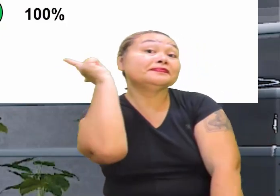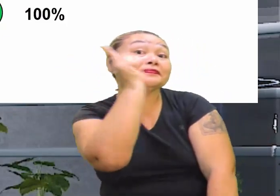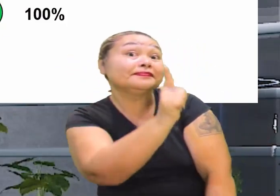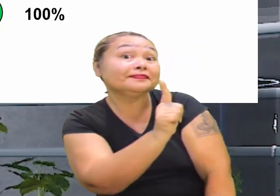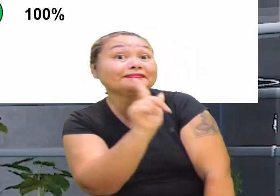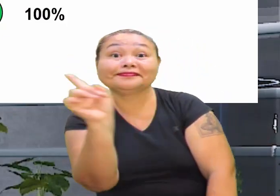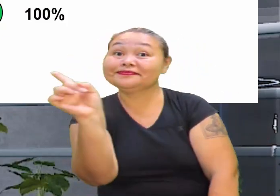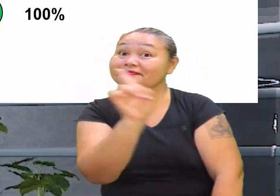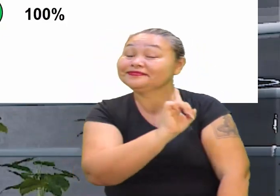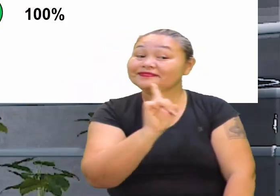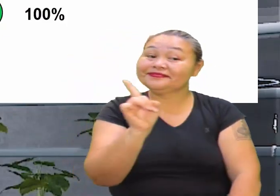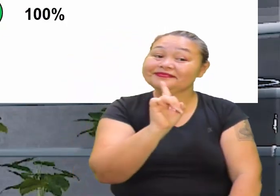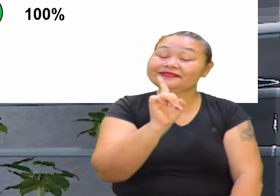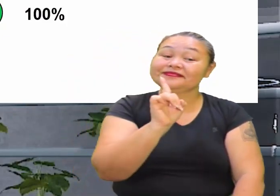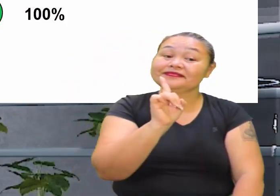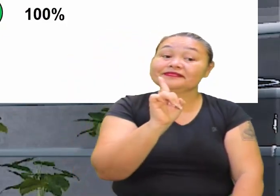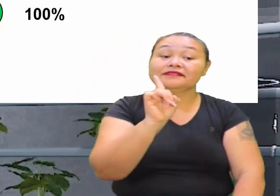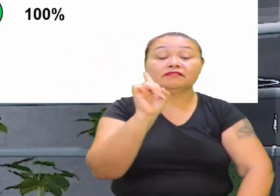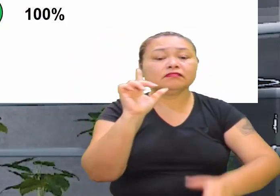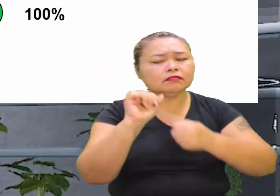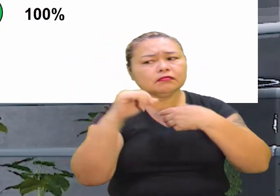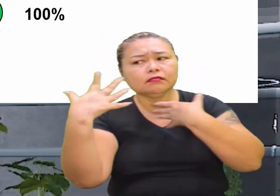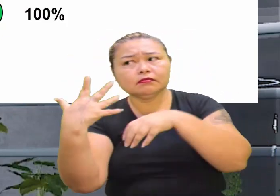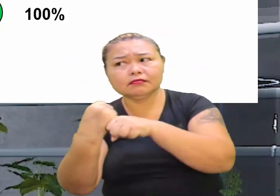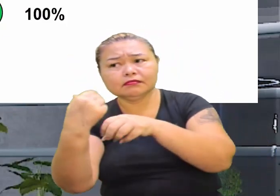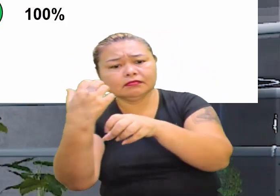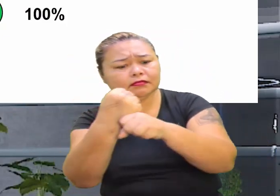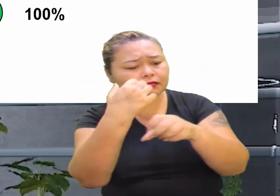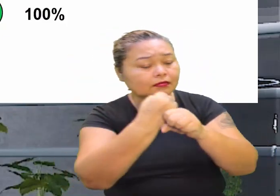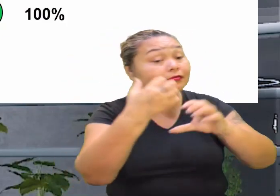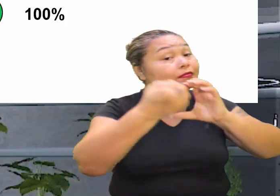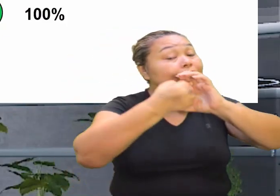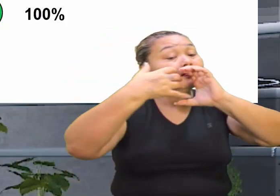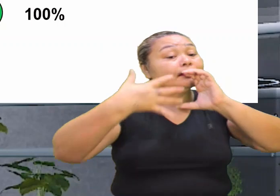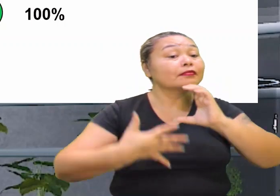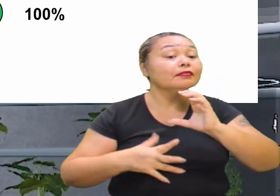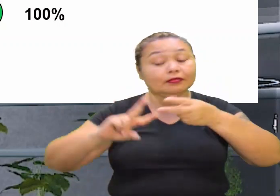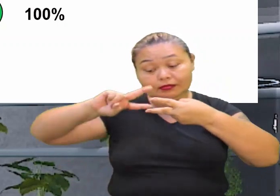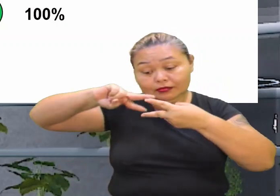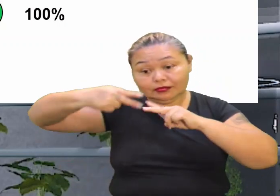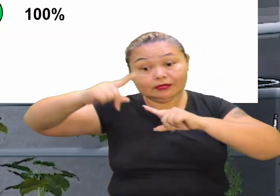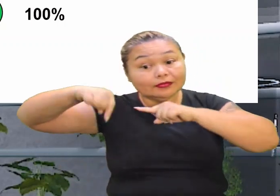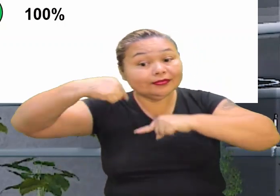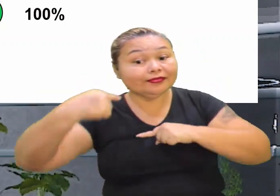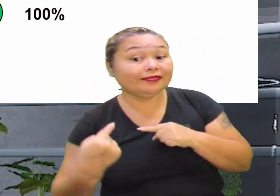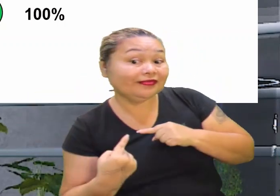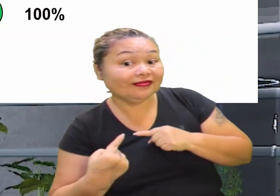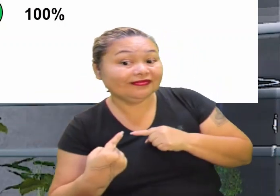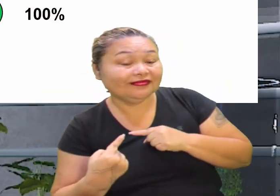não. Então, a gente faz um cálculo. Isso é uma característica genética.